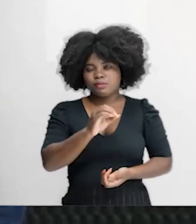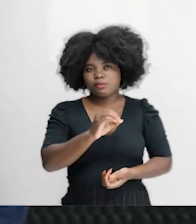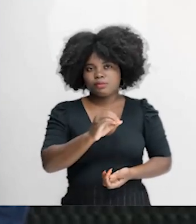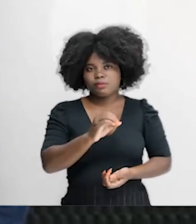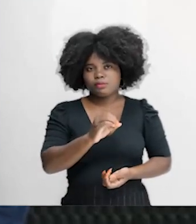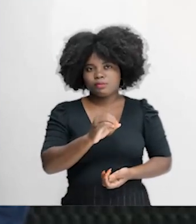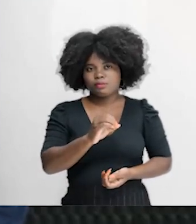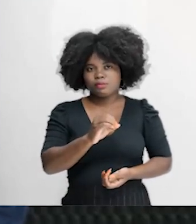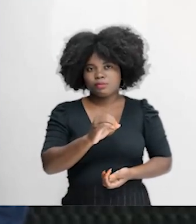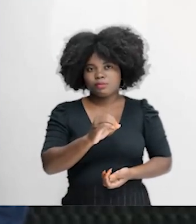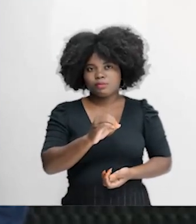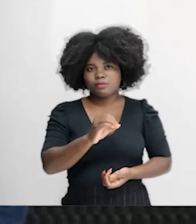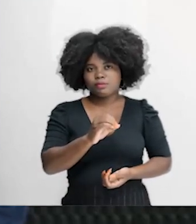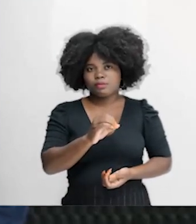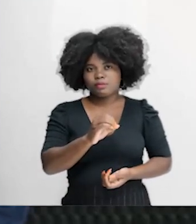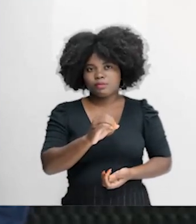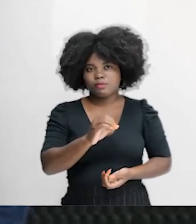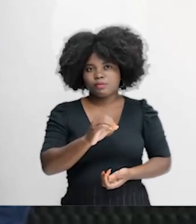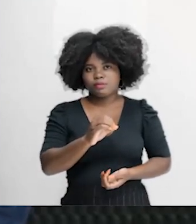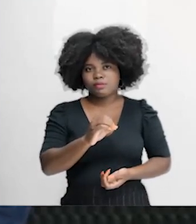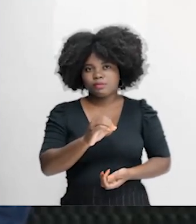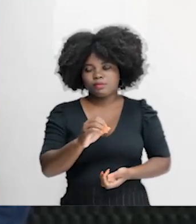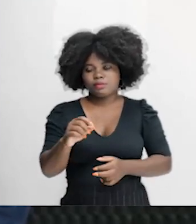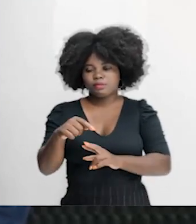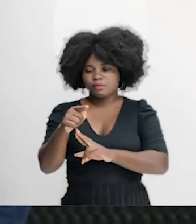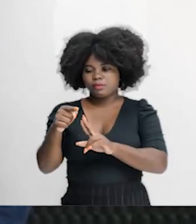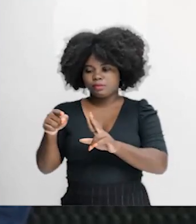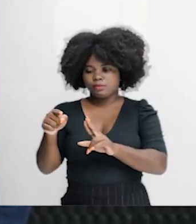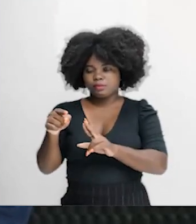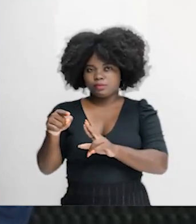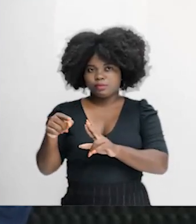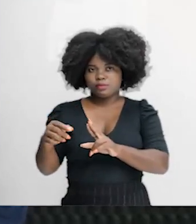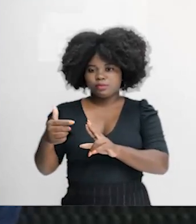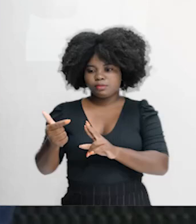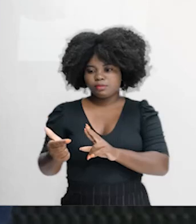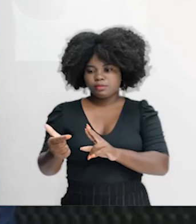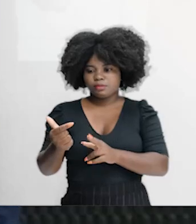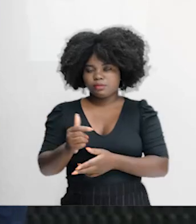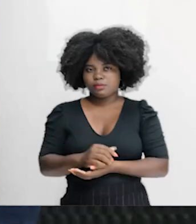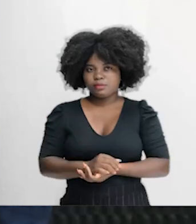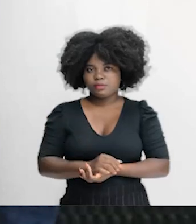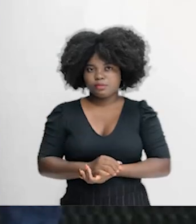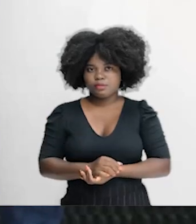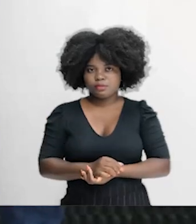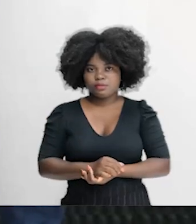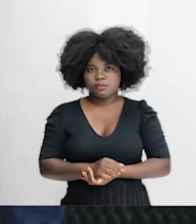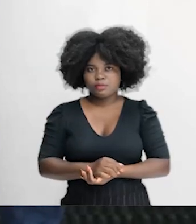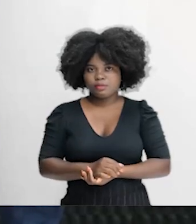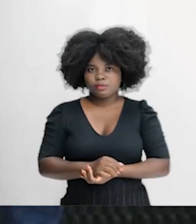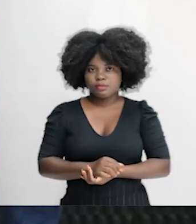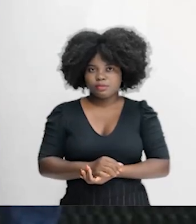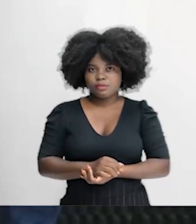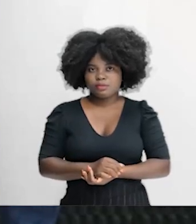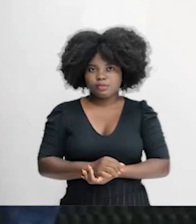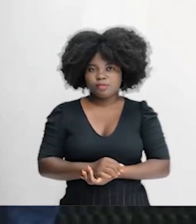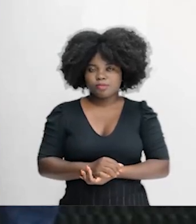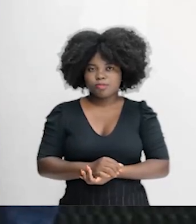0, que eu vou ter o π sobre 2. Aqui eu vou